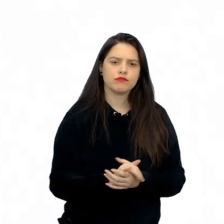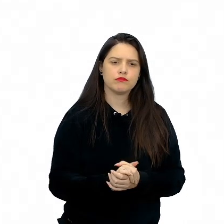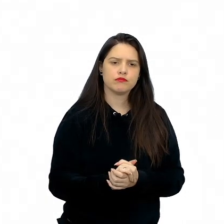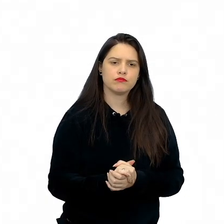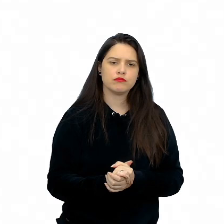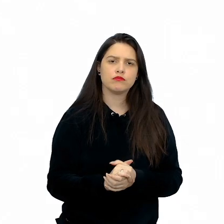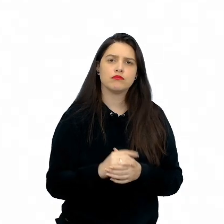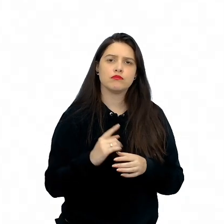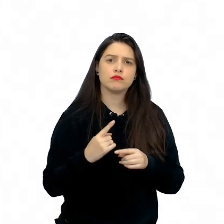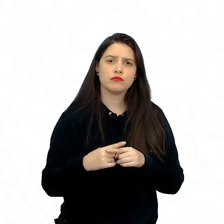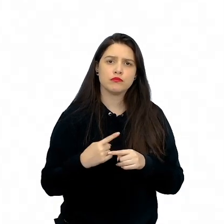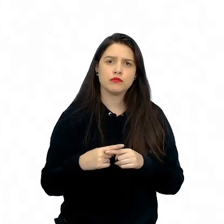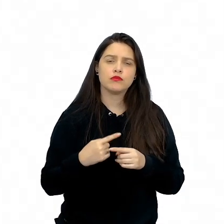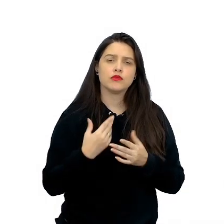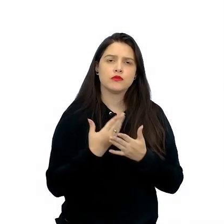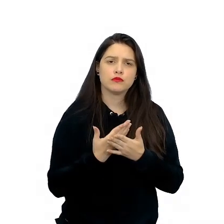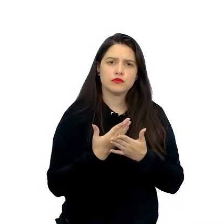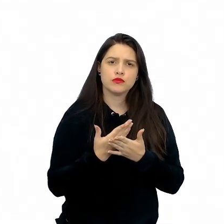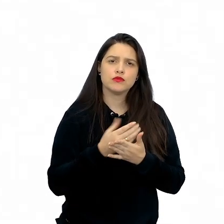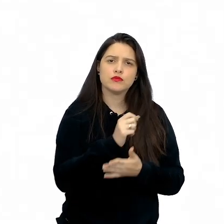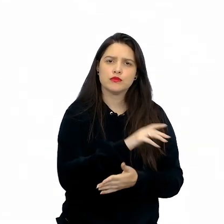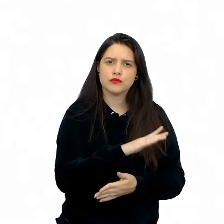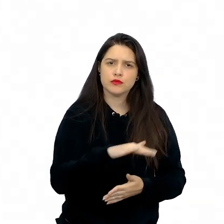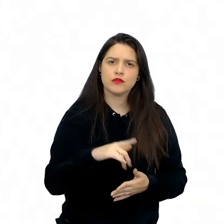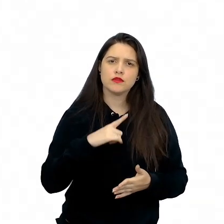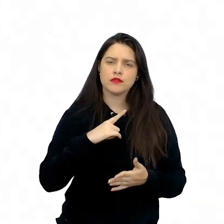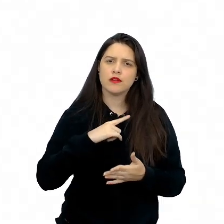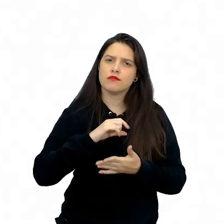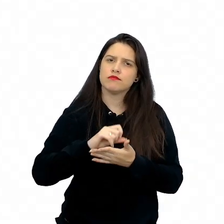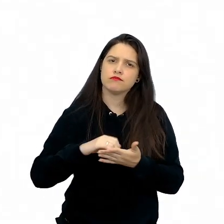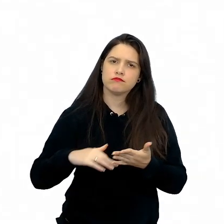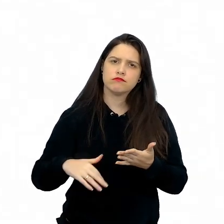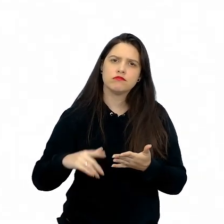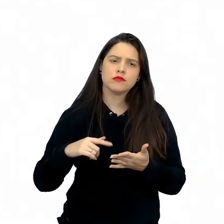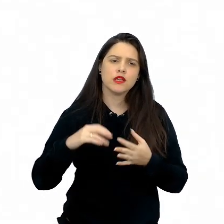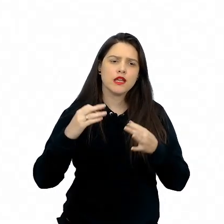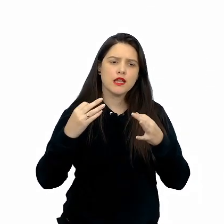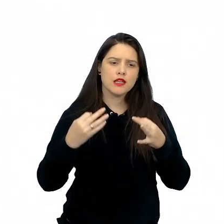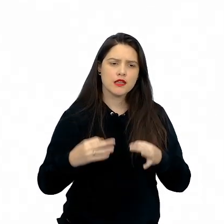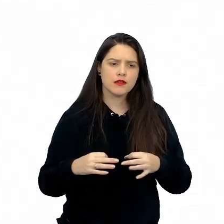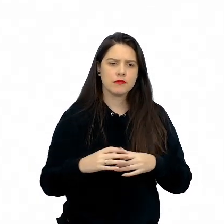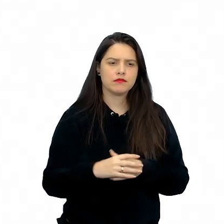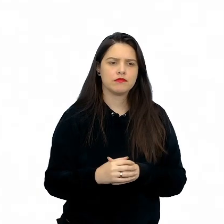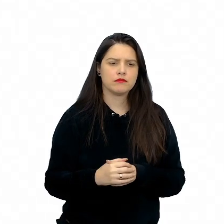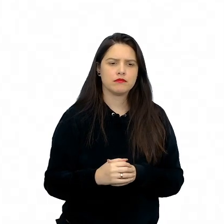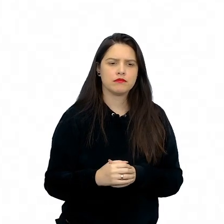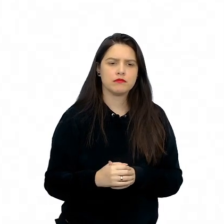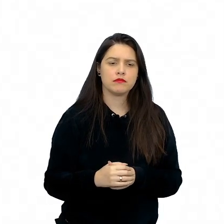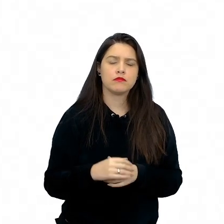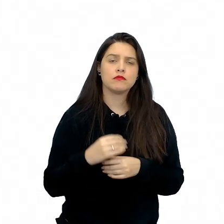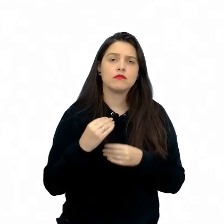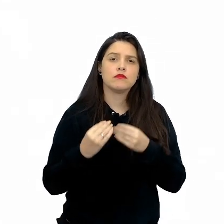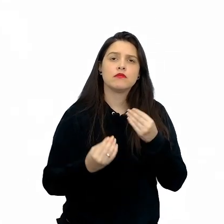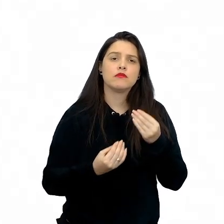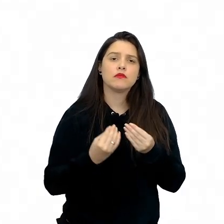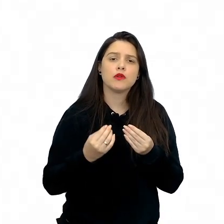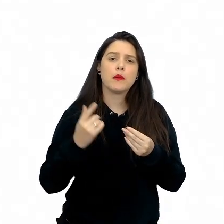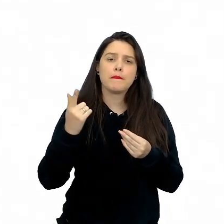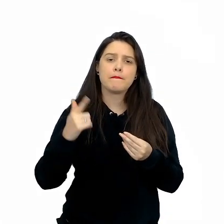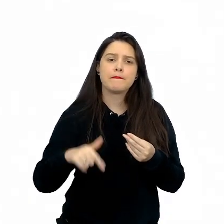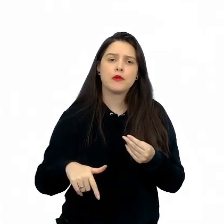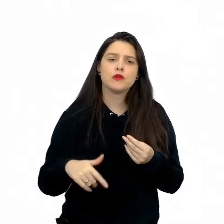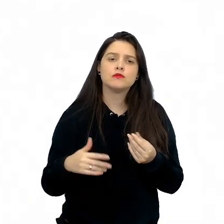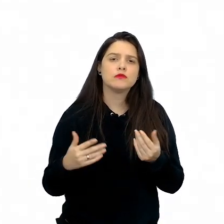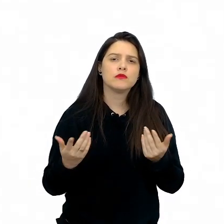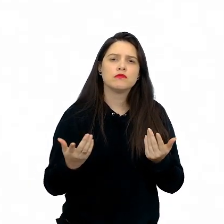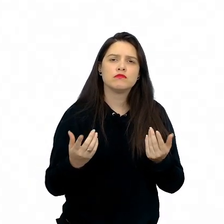isso que é importante a gente ler as atividades, com isso a gente ganha tempo e o aluno ganha conhecimento. Então, na formação de etapa,